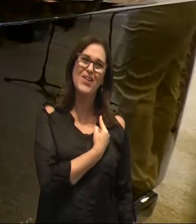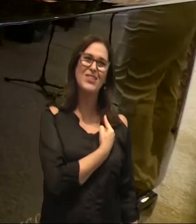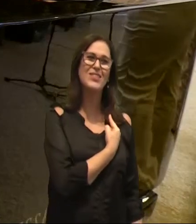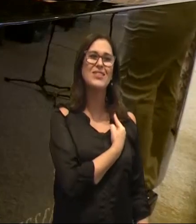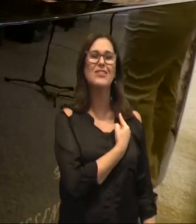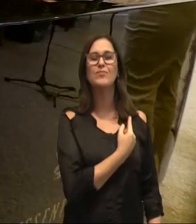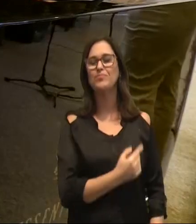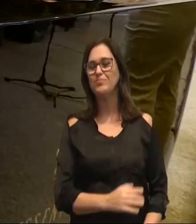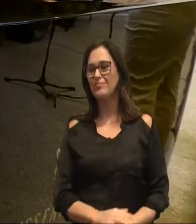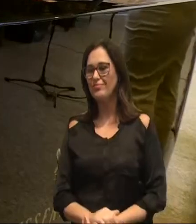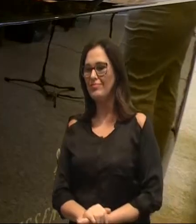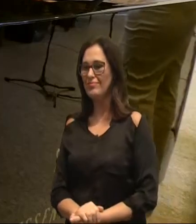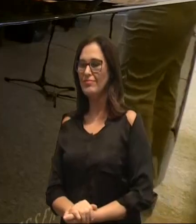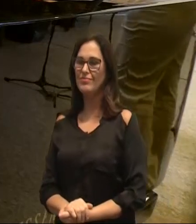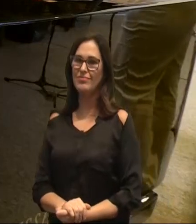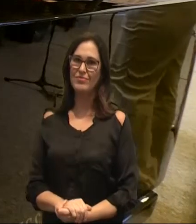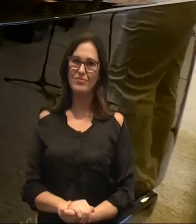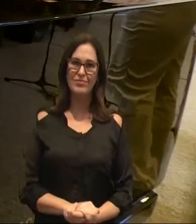nós.